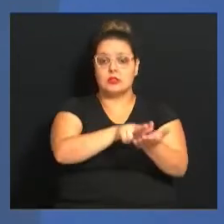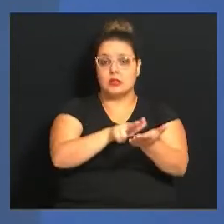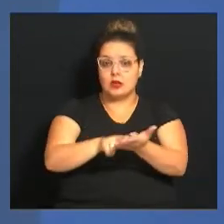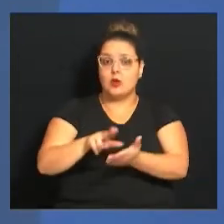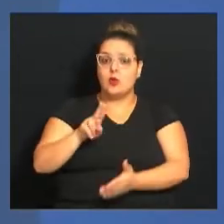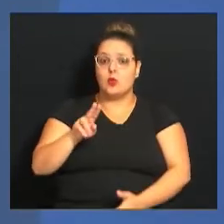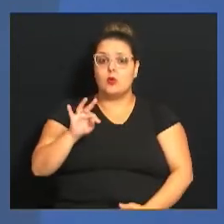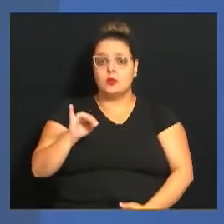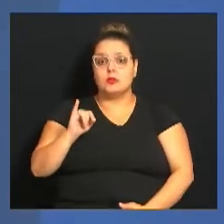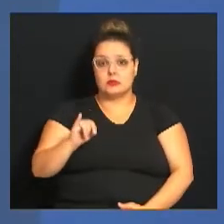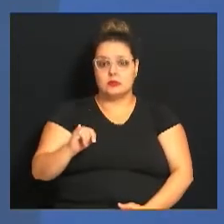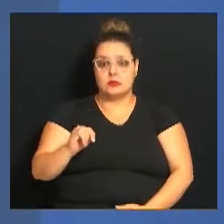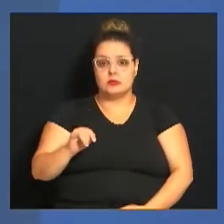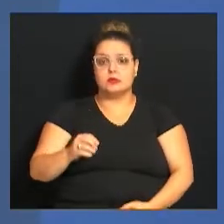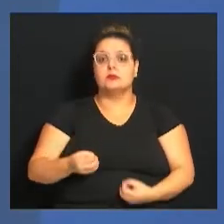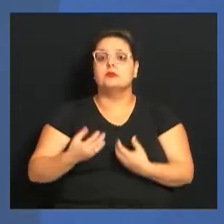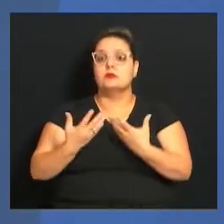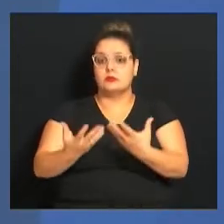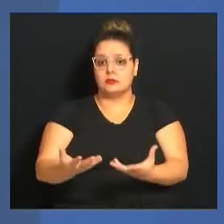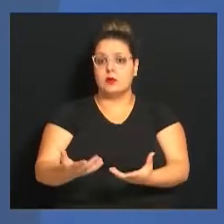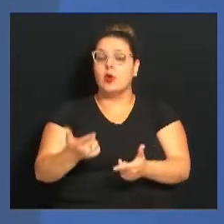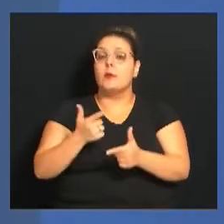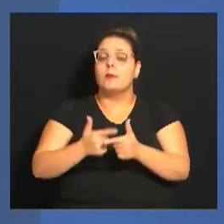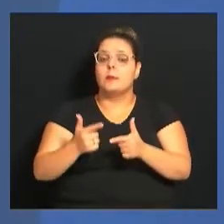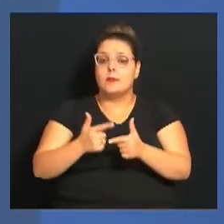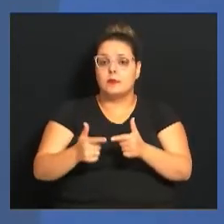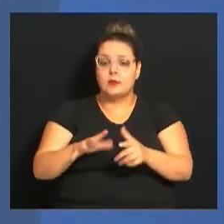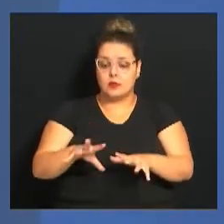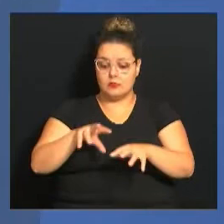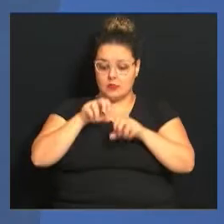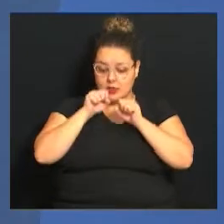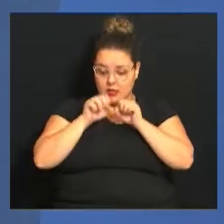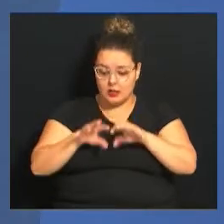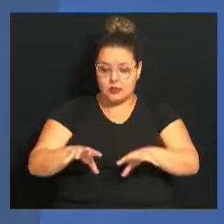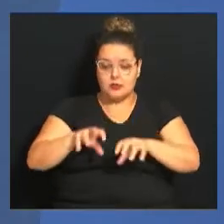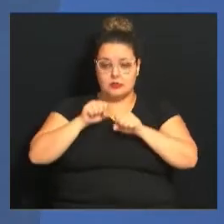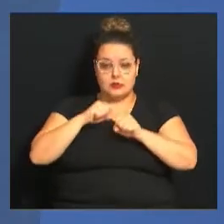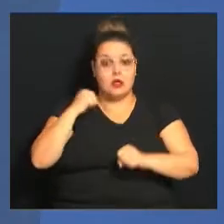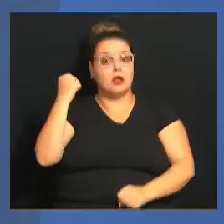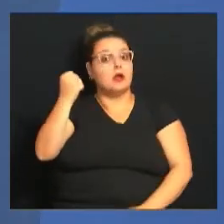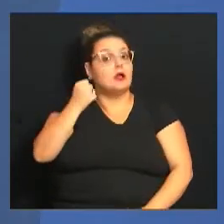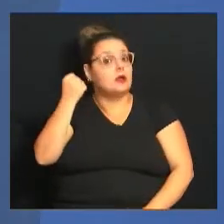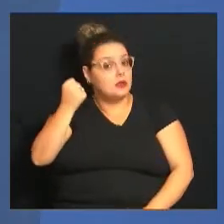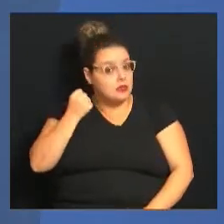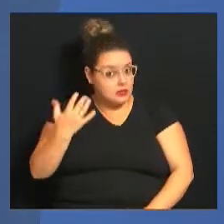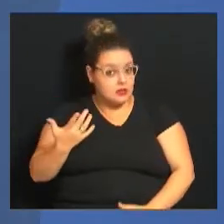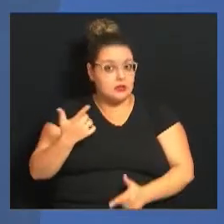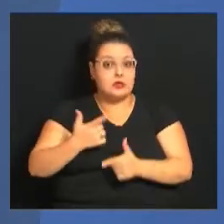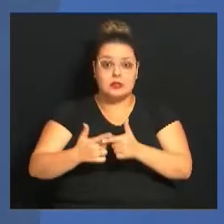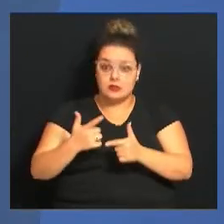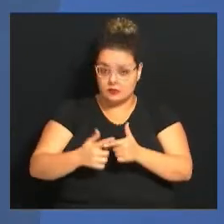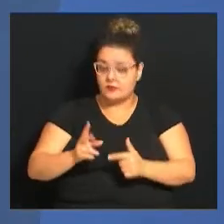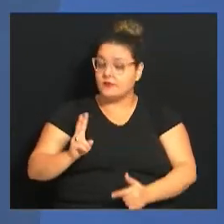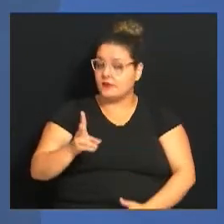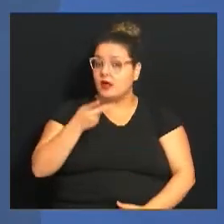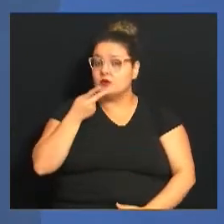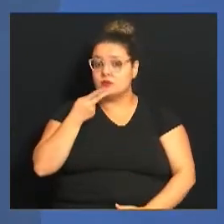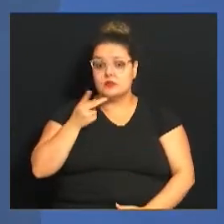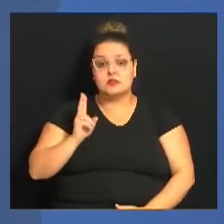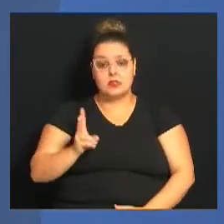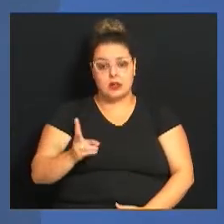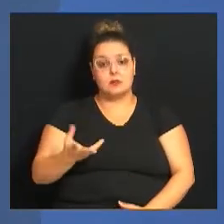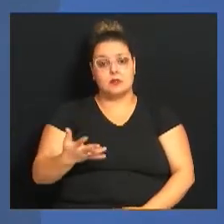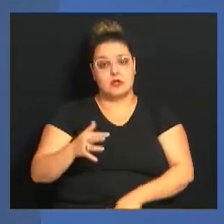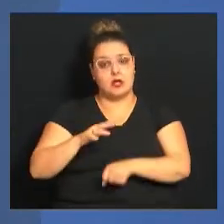por apresentarem síndrome respiratória aguda grave. A gente lembra, e isso tem sido dito sempre, a questão das